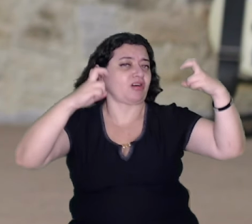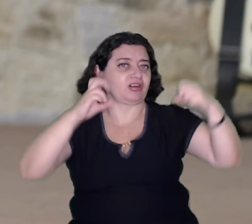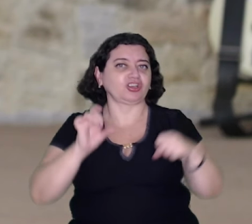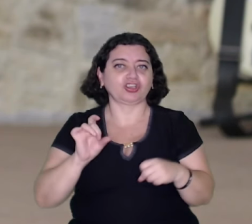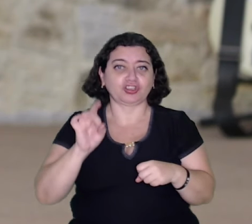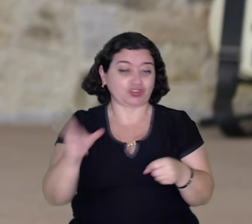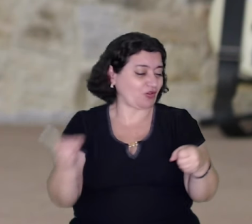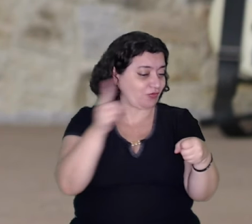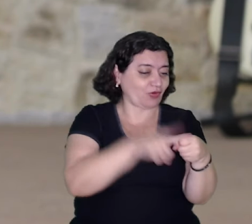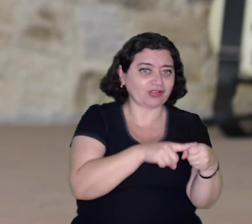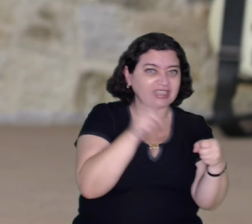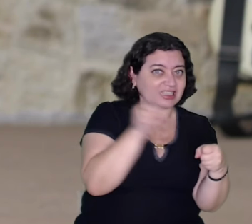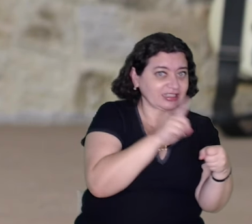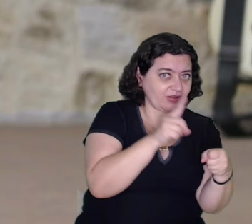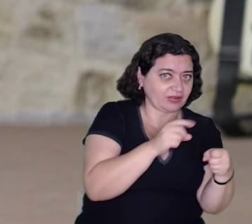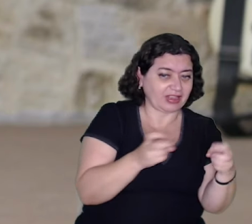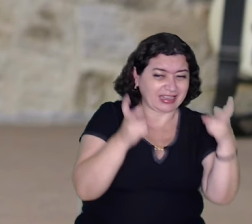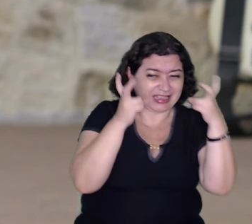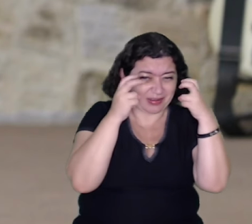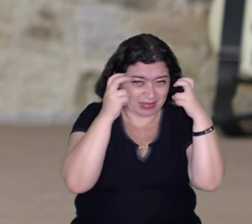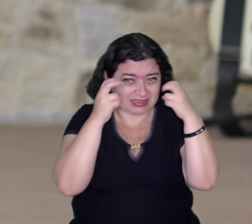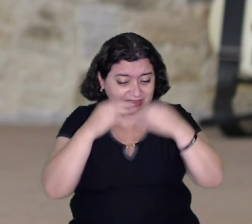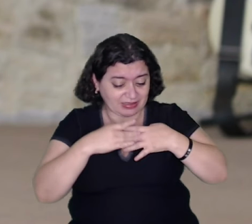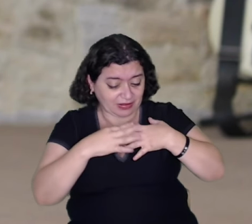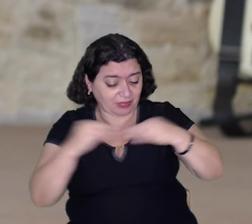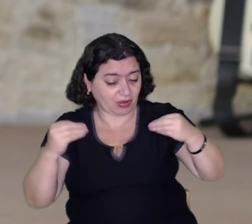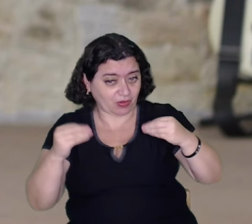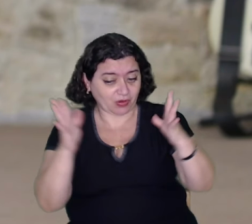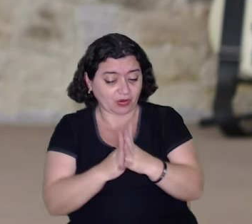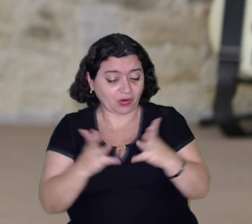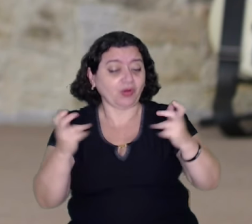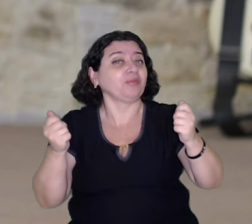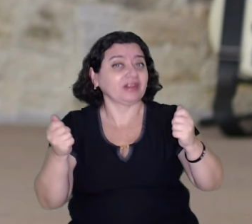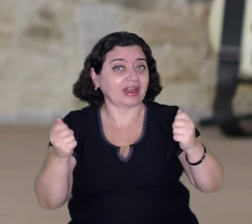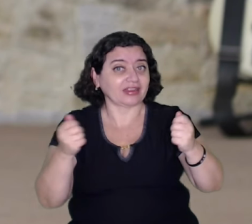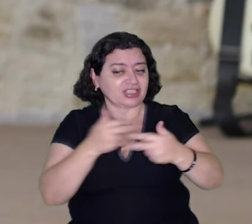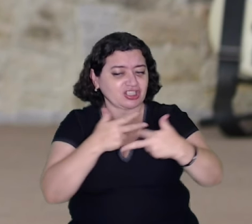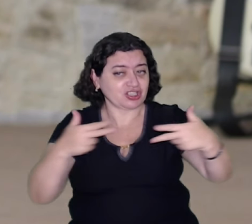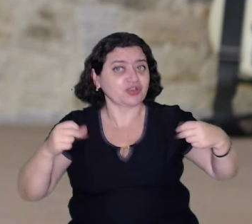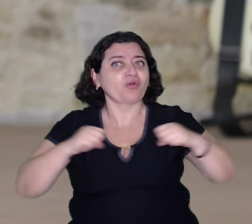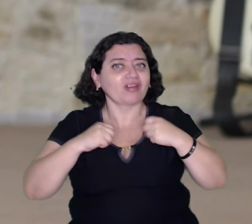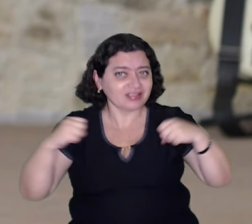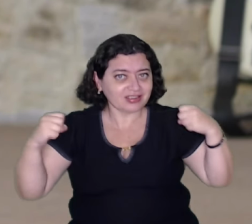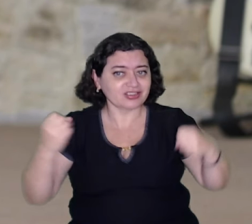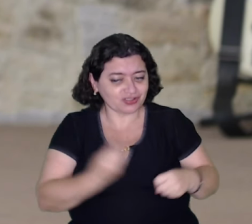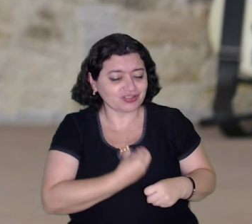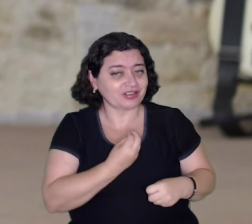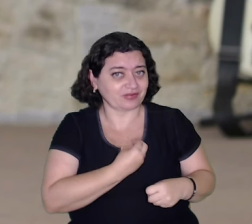apenas percebe que Deus fez grandes coisas na vida dele,